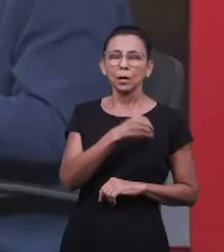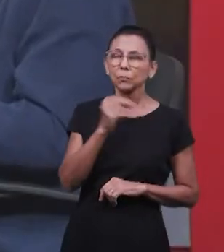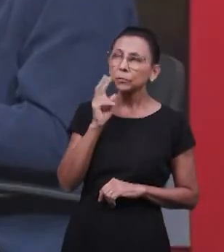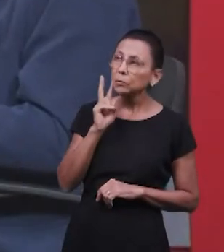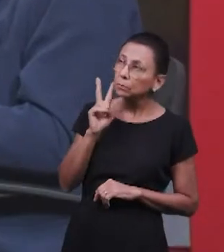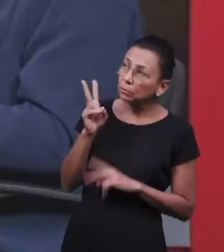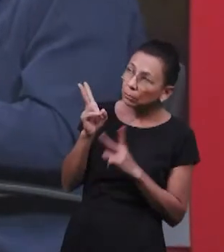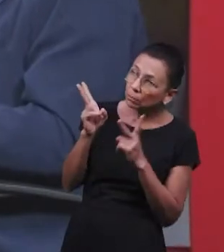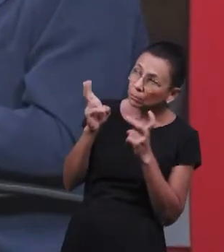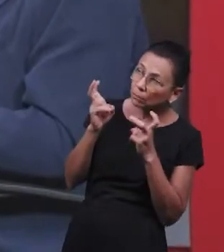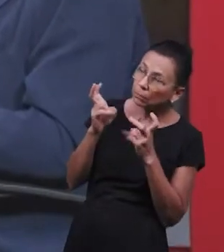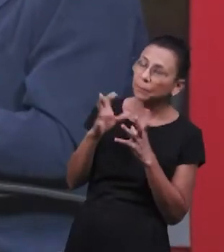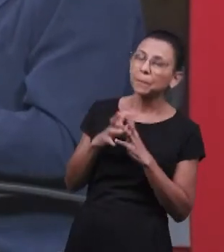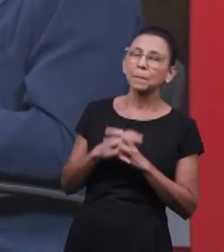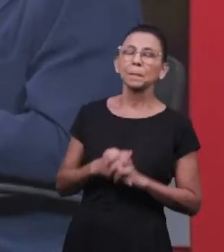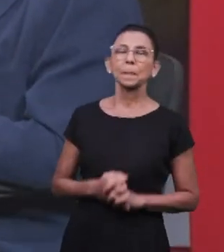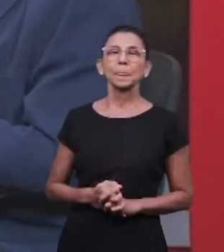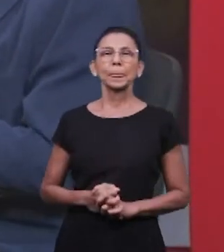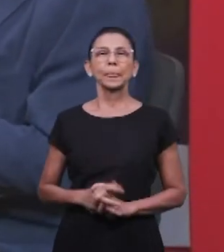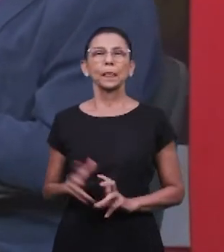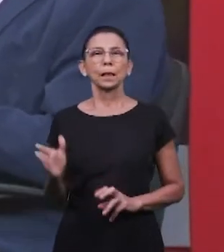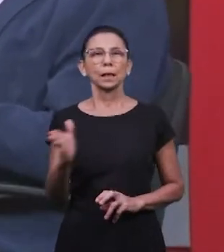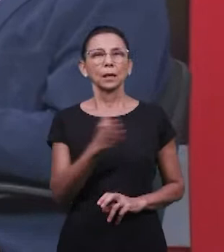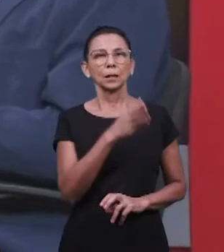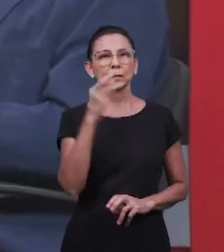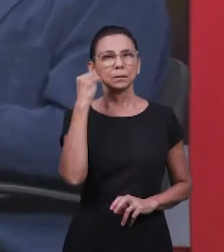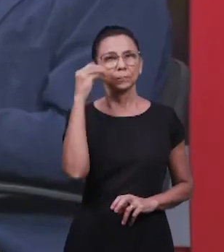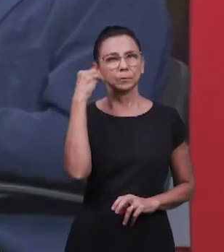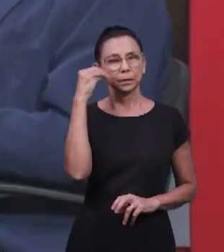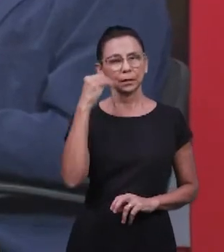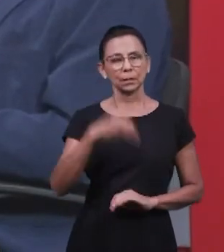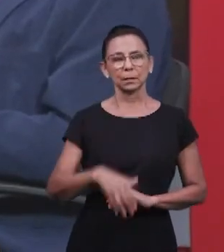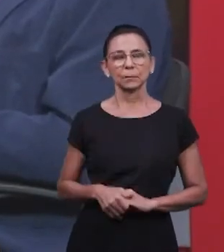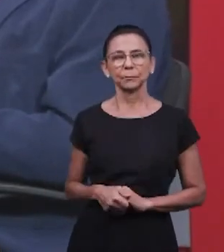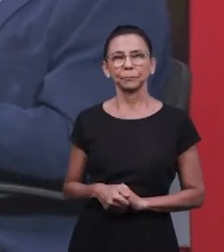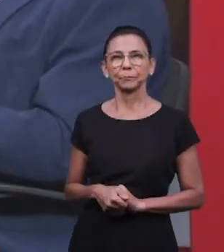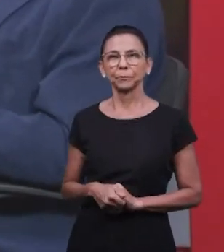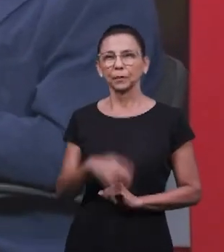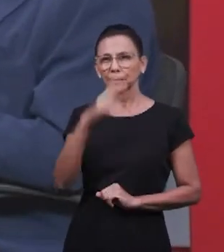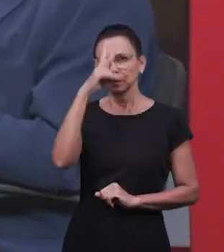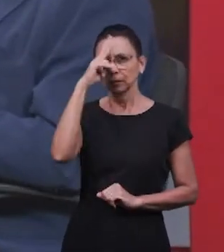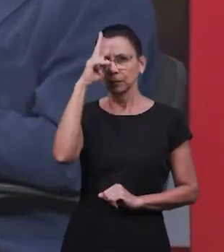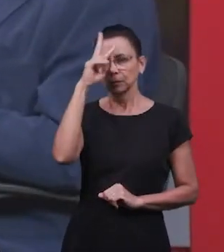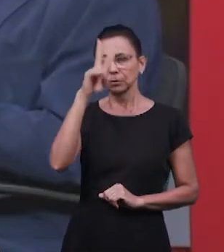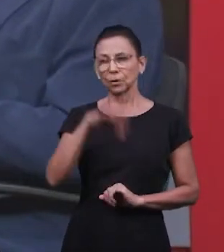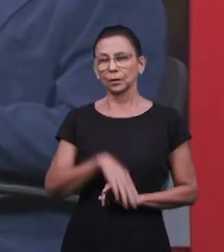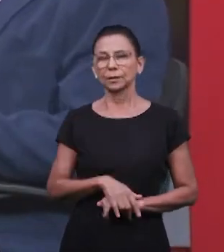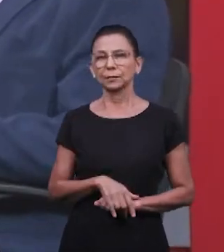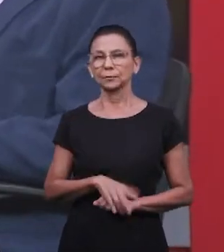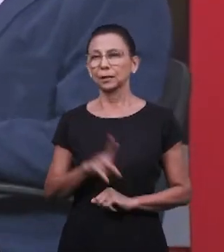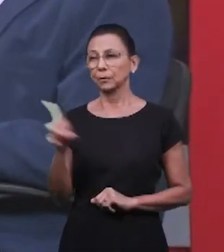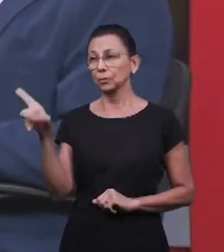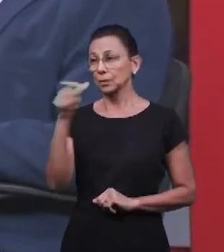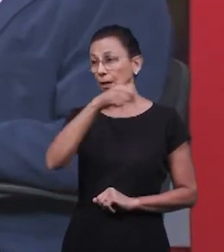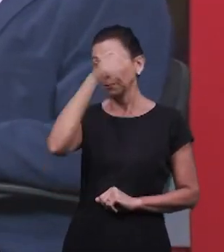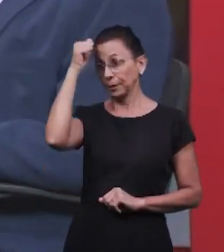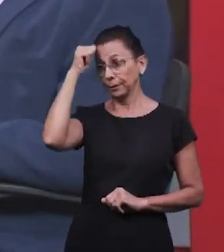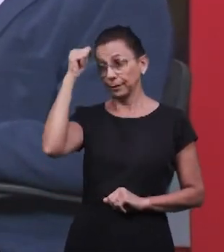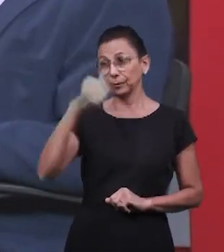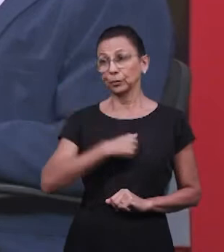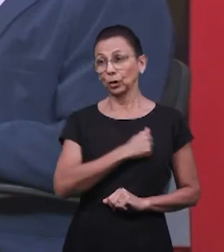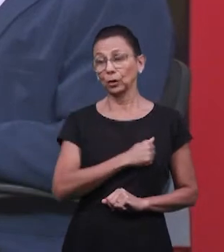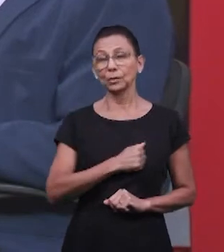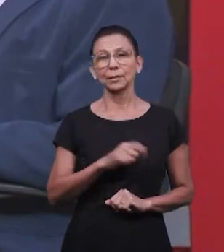contar uma história, eu gosto de contar uma história, Isso mas é bom. uma história. Você e Amadeu. A história, assim. Eu lembro de